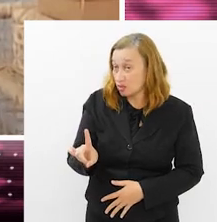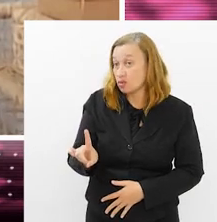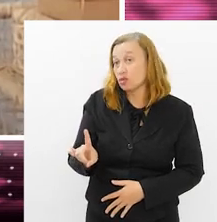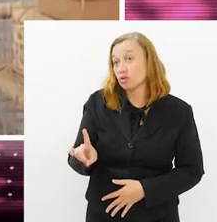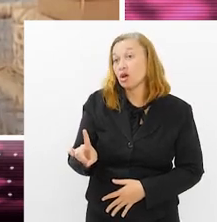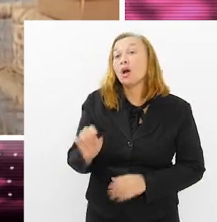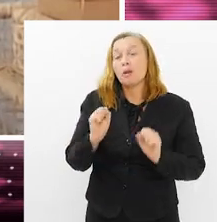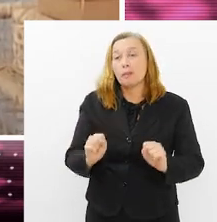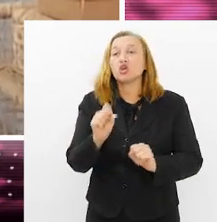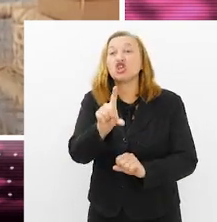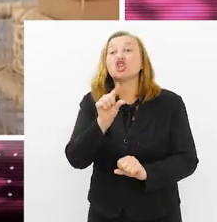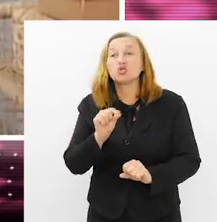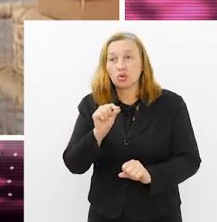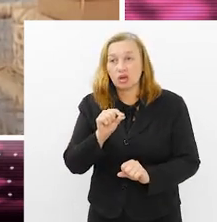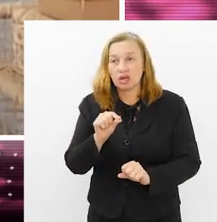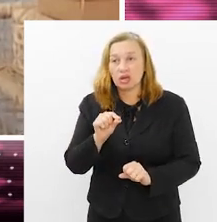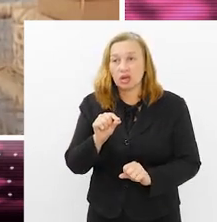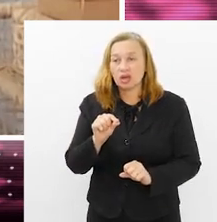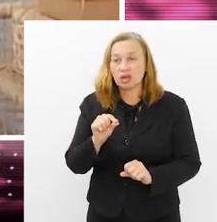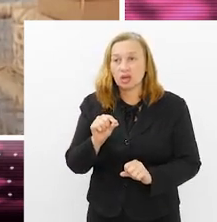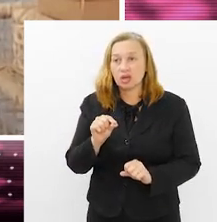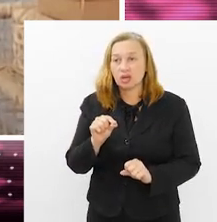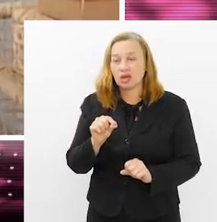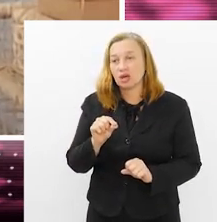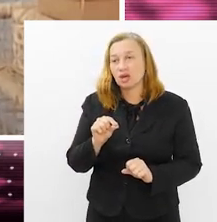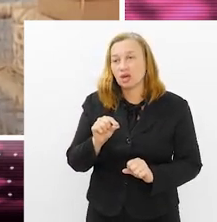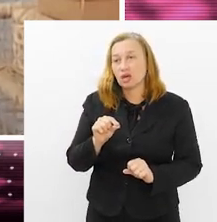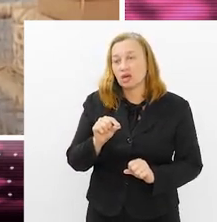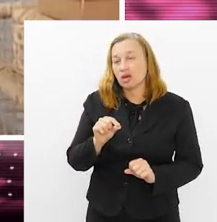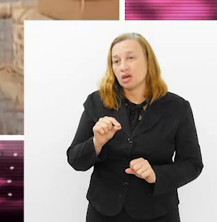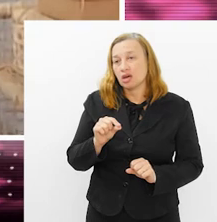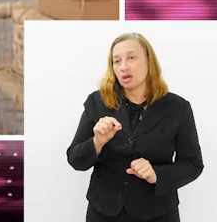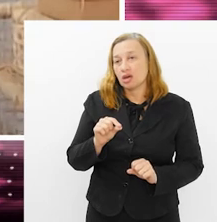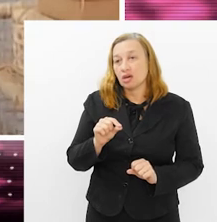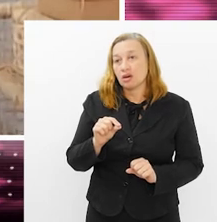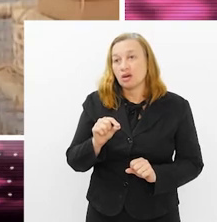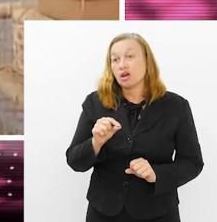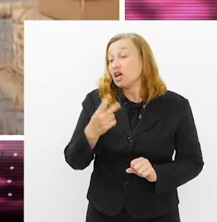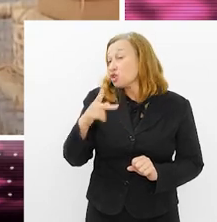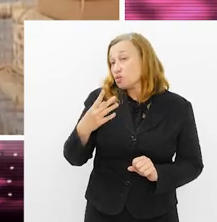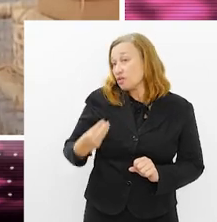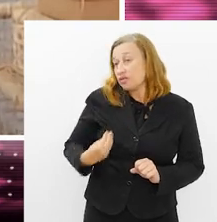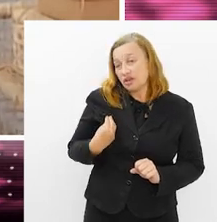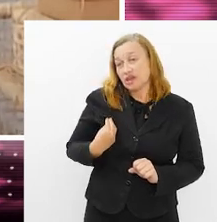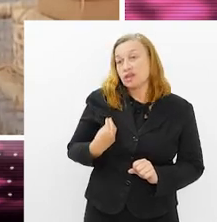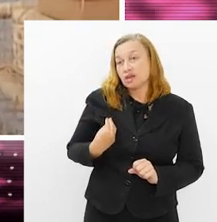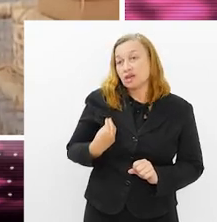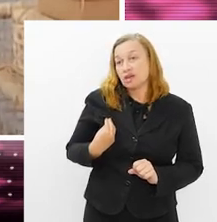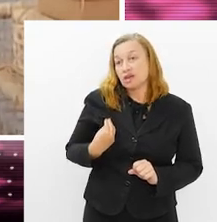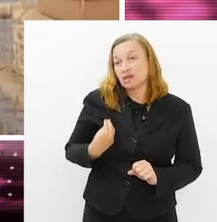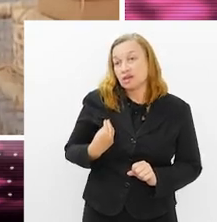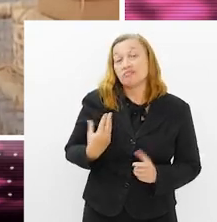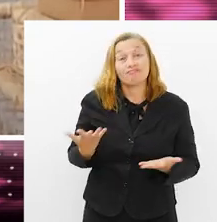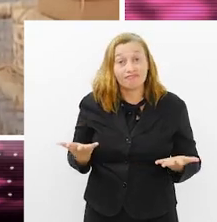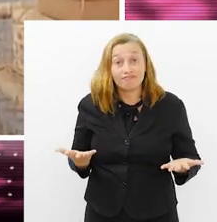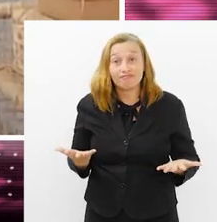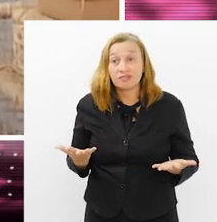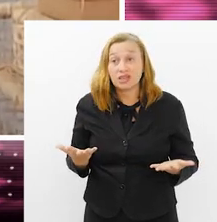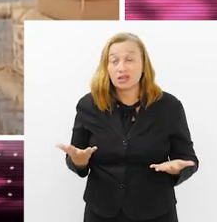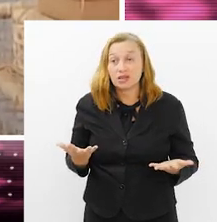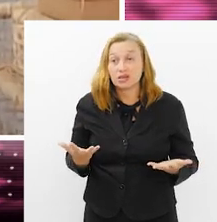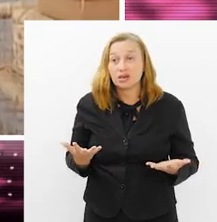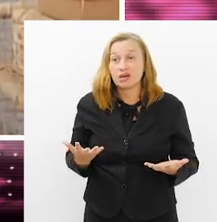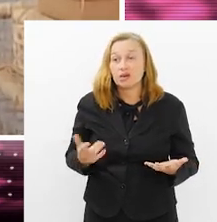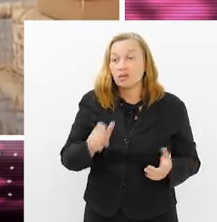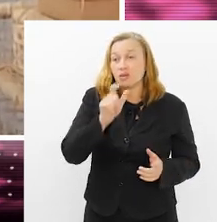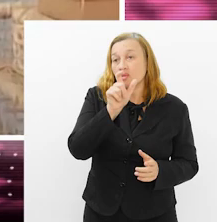Direitos, de ter esse direito de poder escolher o estilo de vida que vai querer se ter com as pessoas,